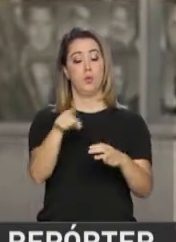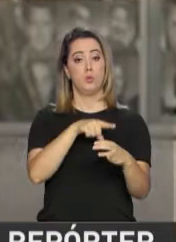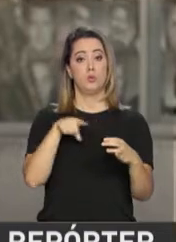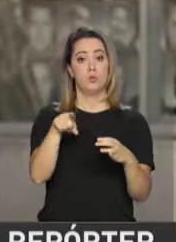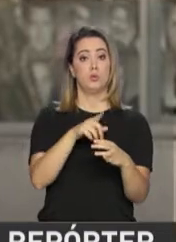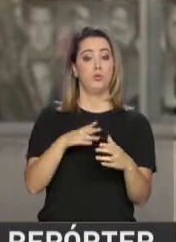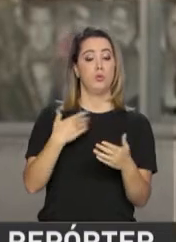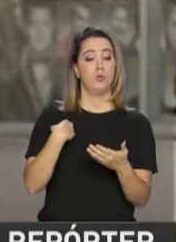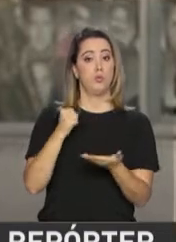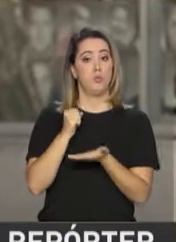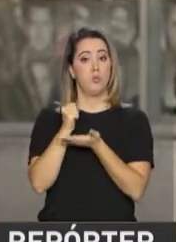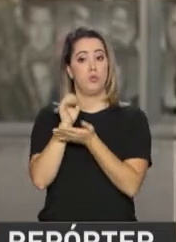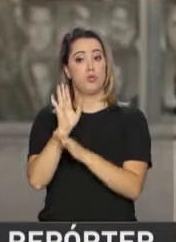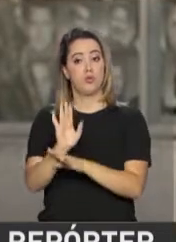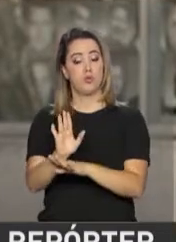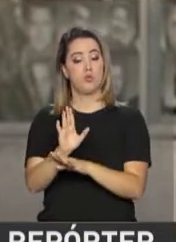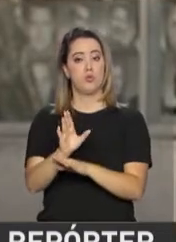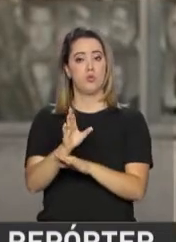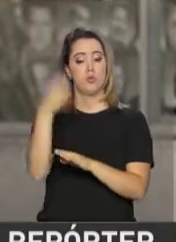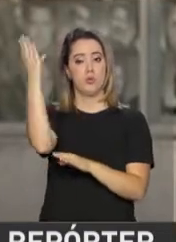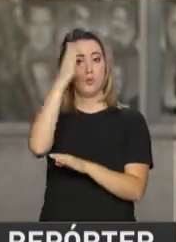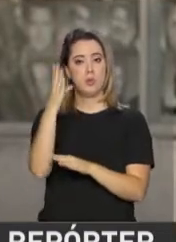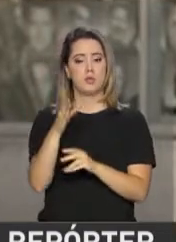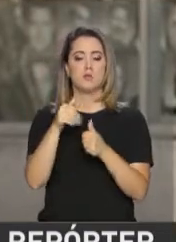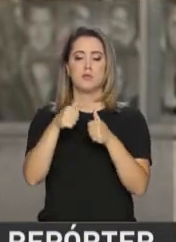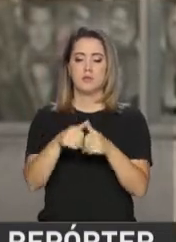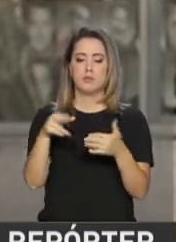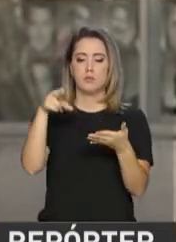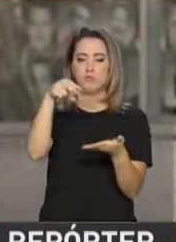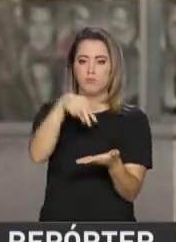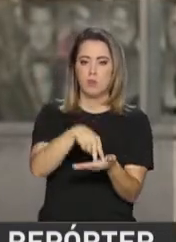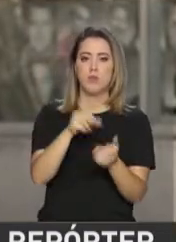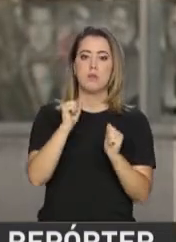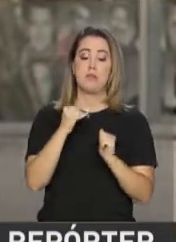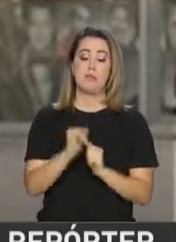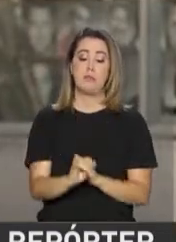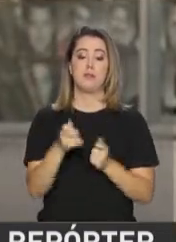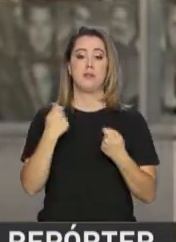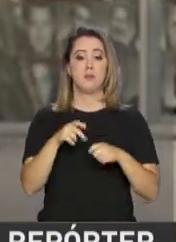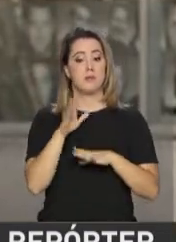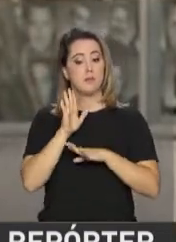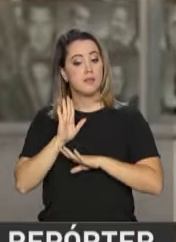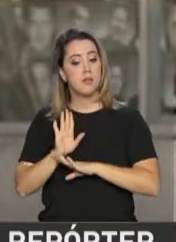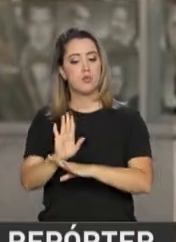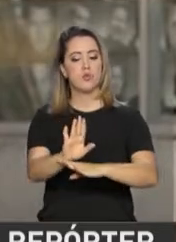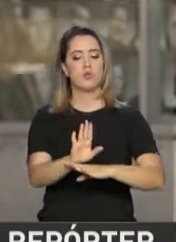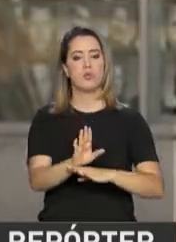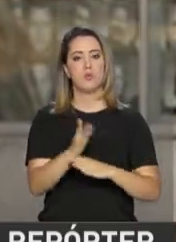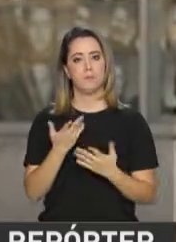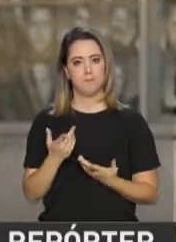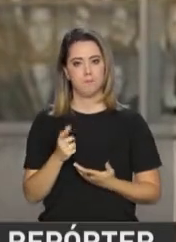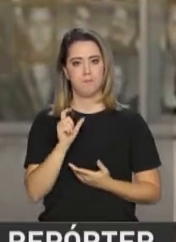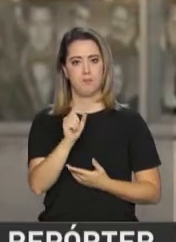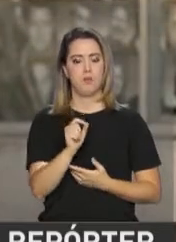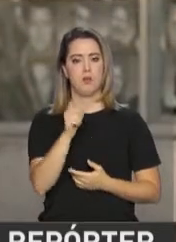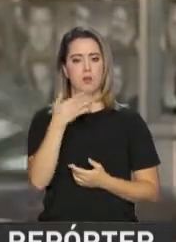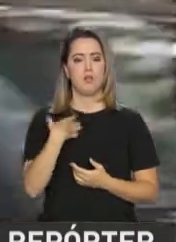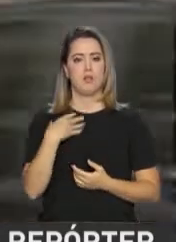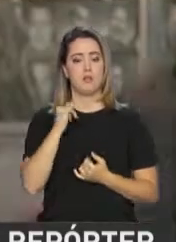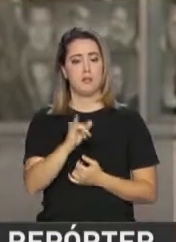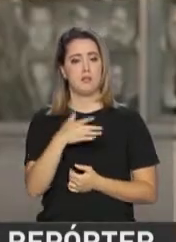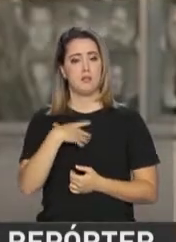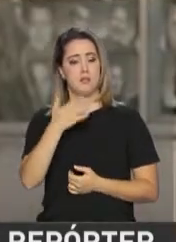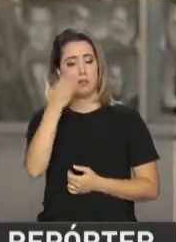permanece em estado de alerta e pronta a atender qualquer emergência envolvendo os cidadãos brasileiros o núcleo de assistência